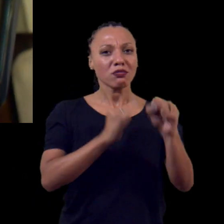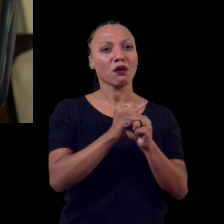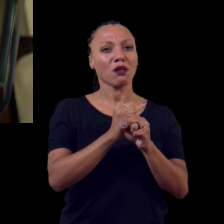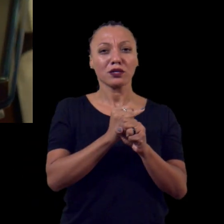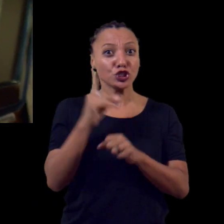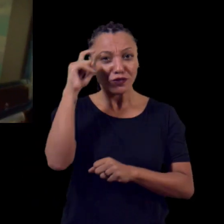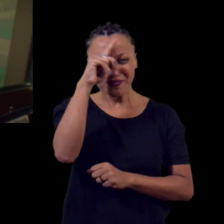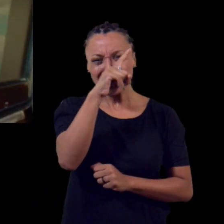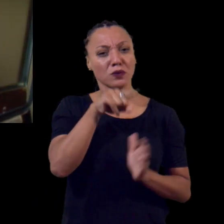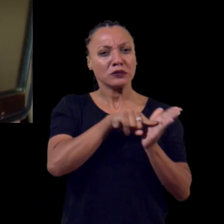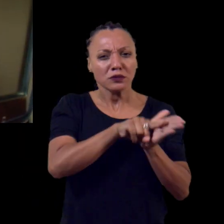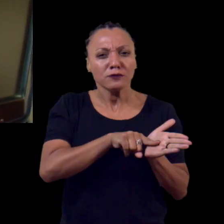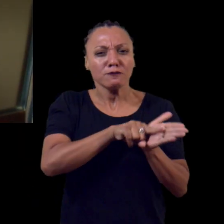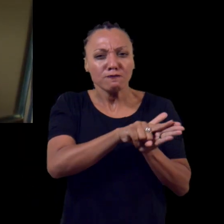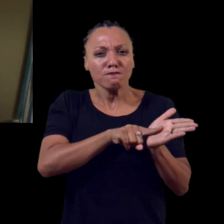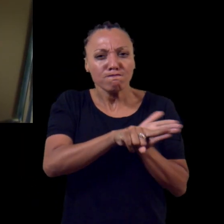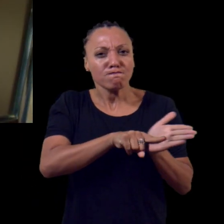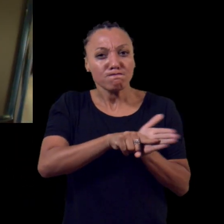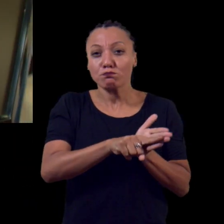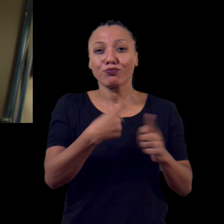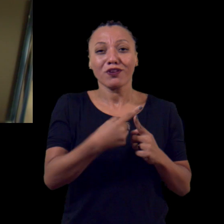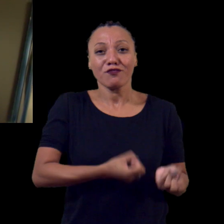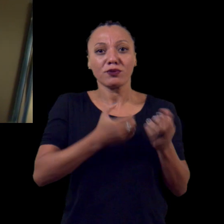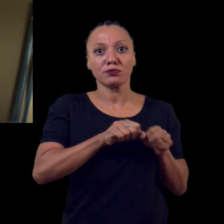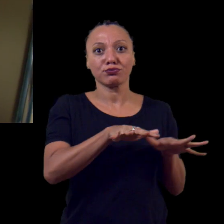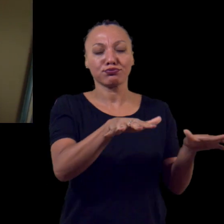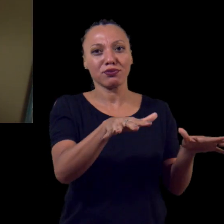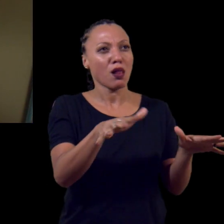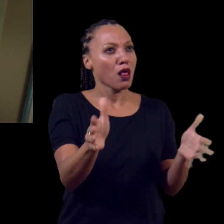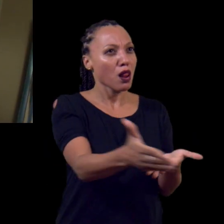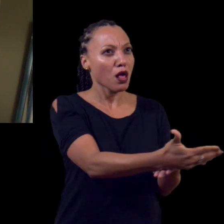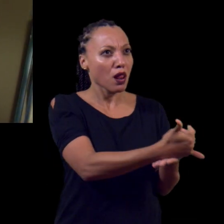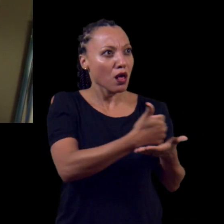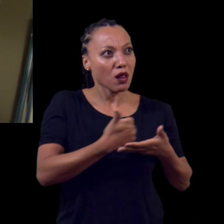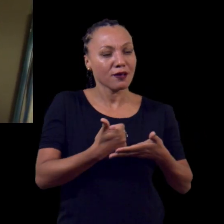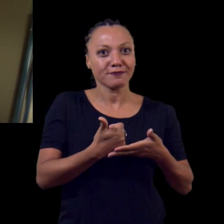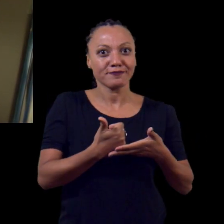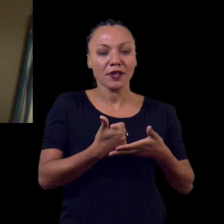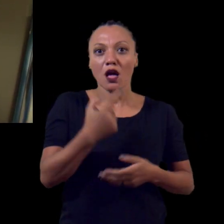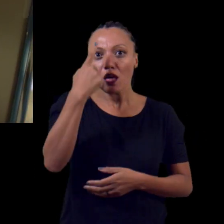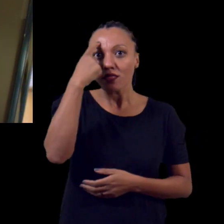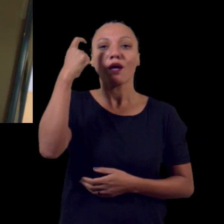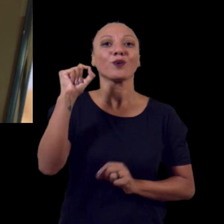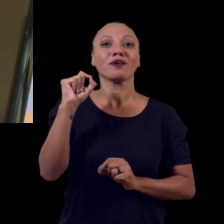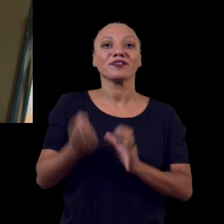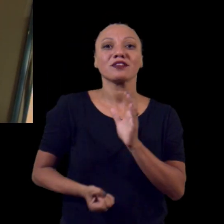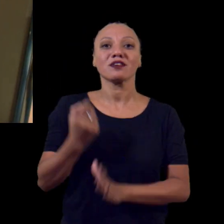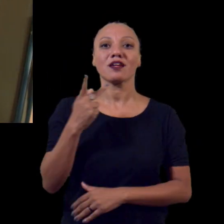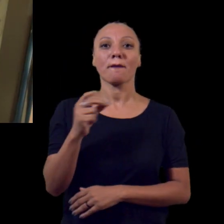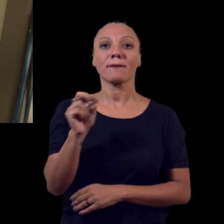com muitas informações dispersas, me veio a ideia de criar um portal para agregar, produzir e disseminar conteúdo